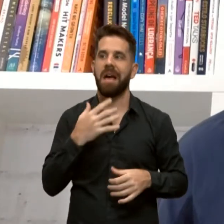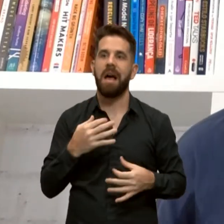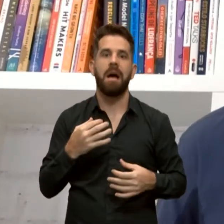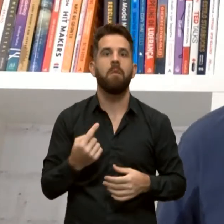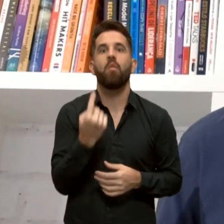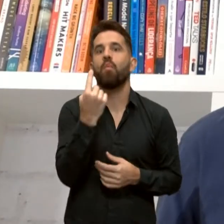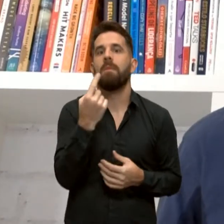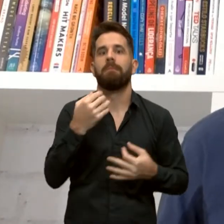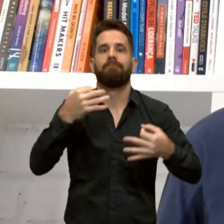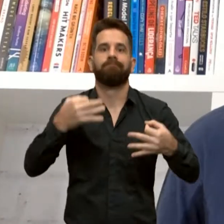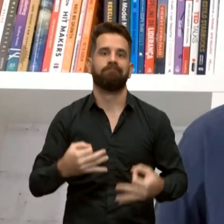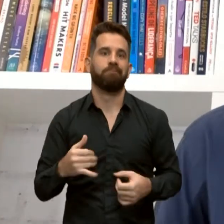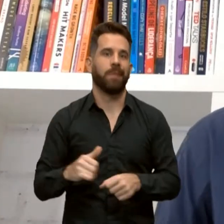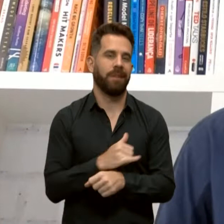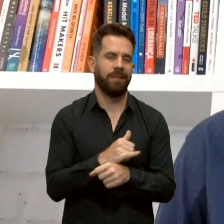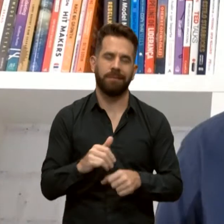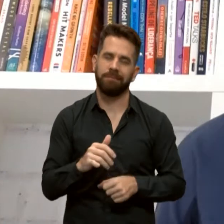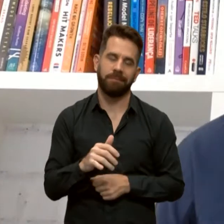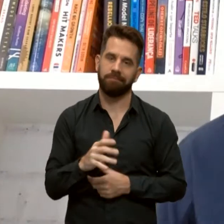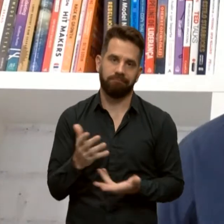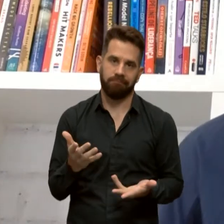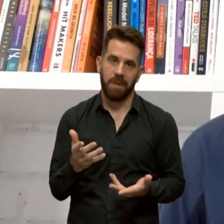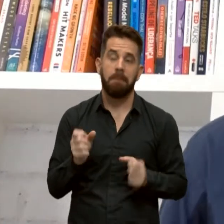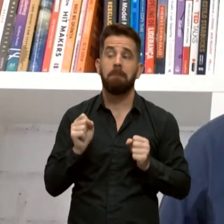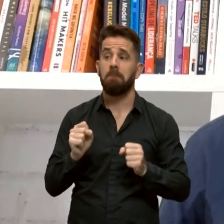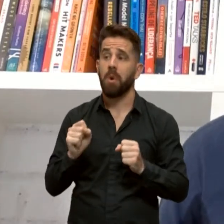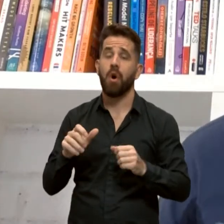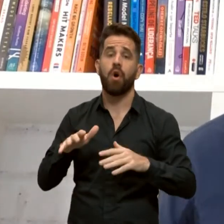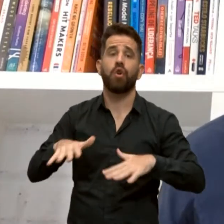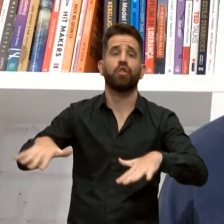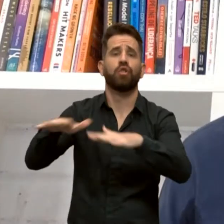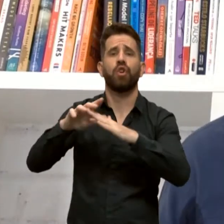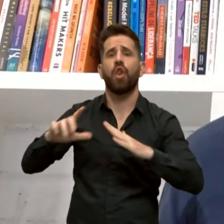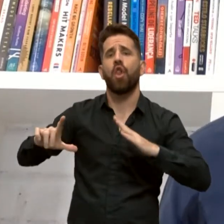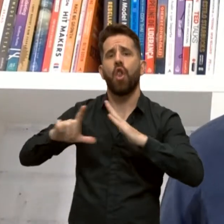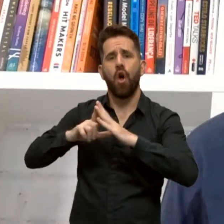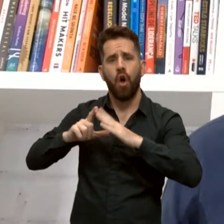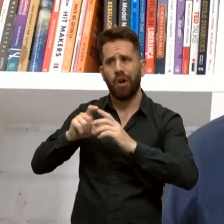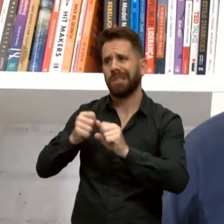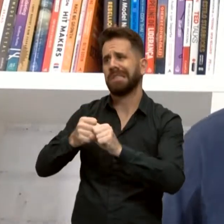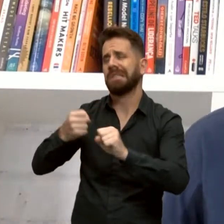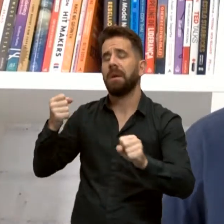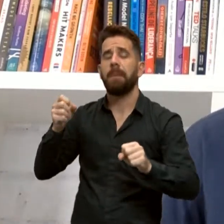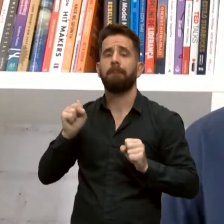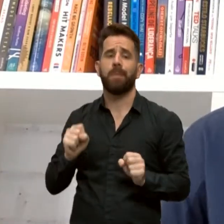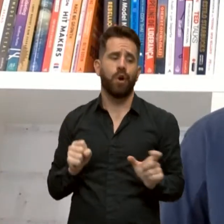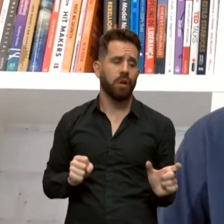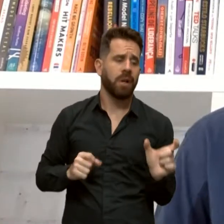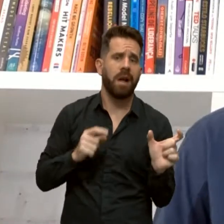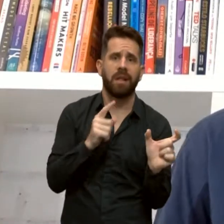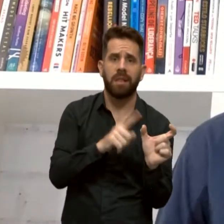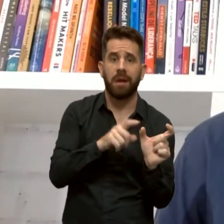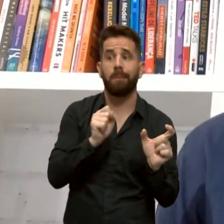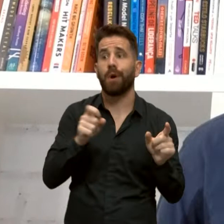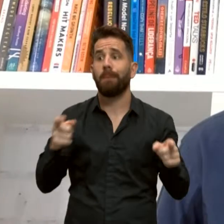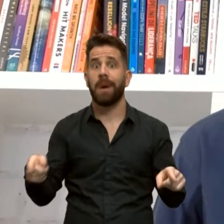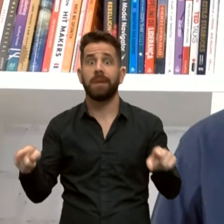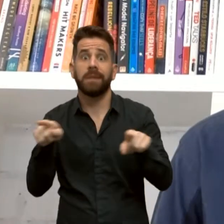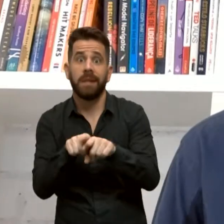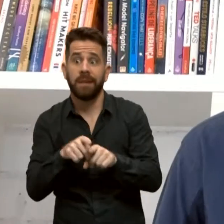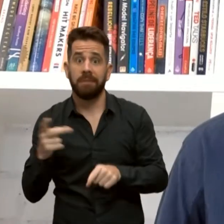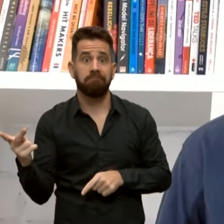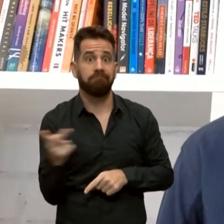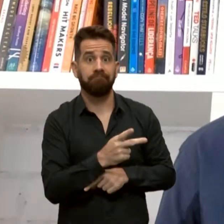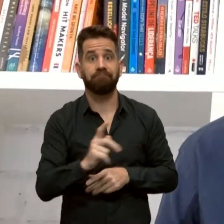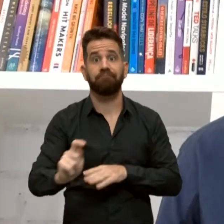todo mundo. Então, pode ser, por exemplo, uma varejista que dá o cashback, a operadora de cartão, uma parceria entre os dois que dá